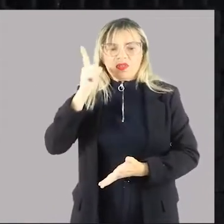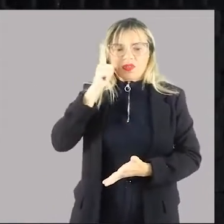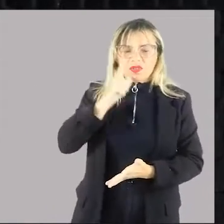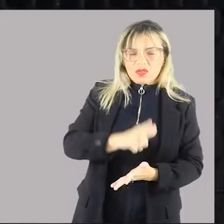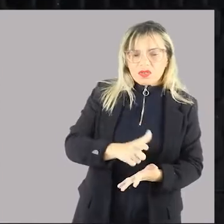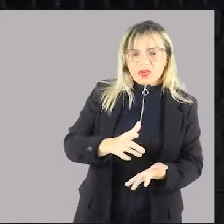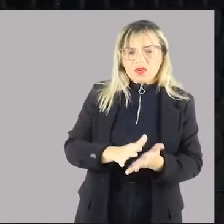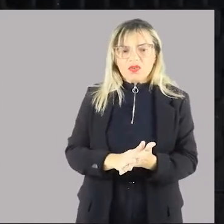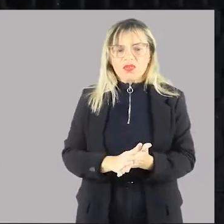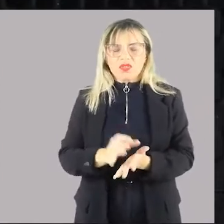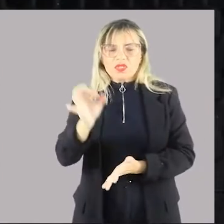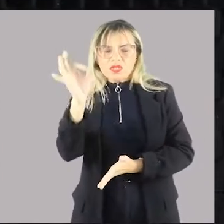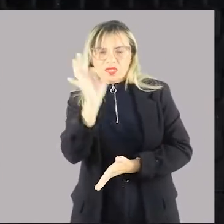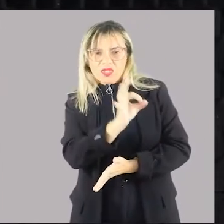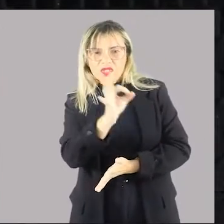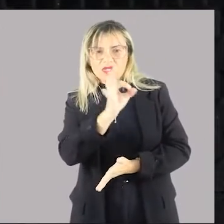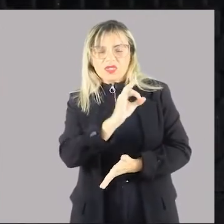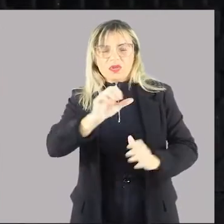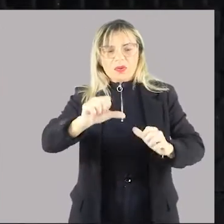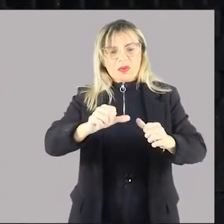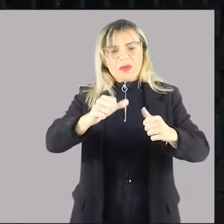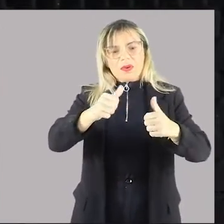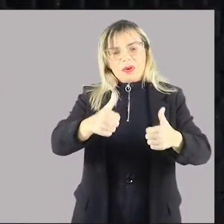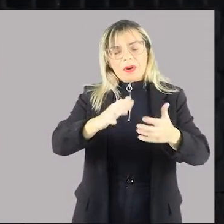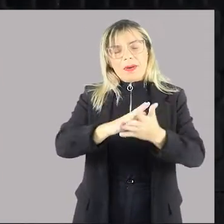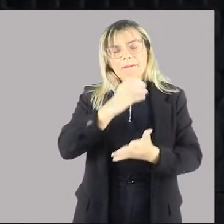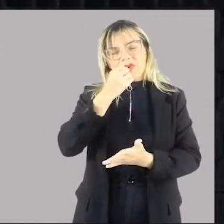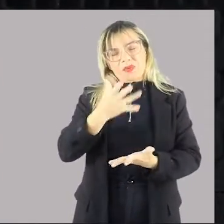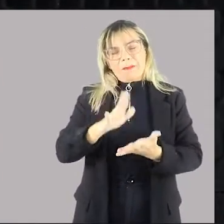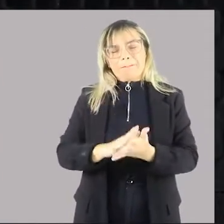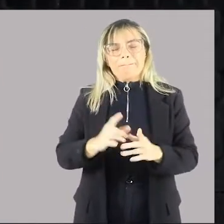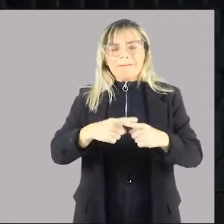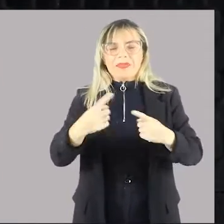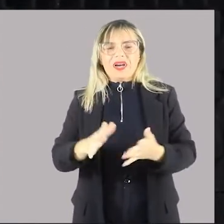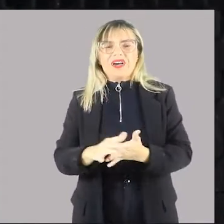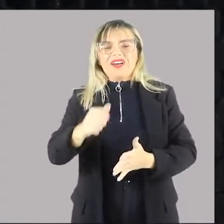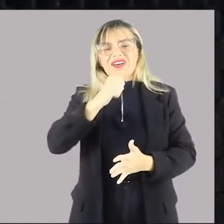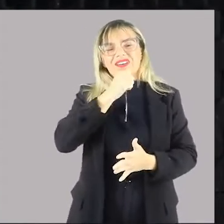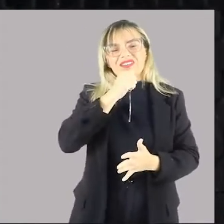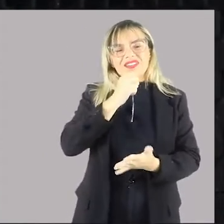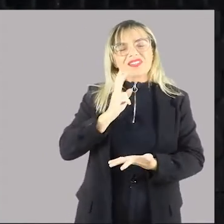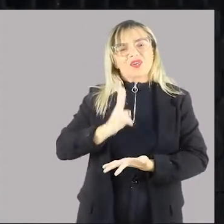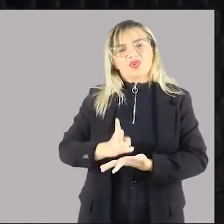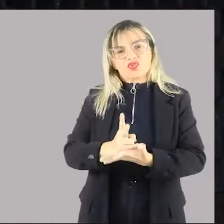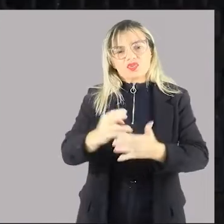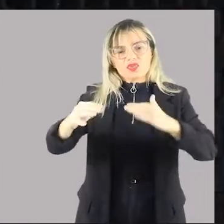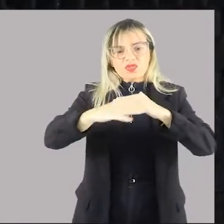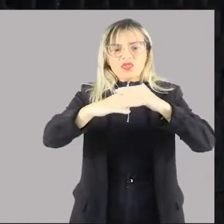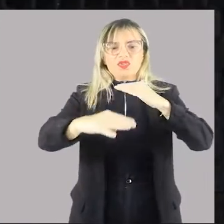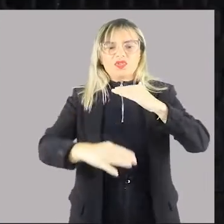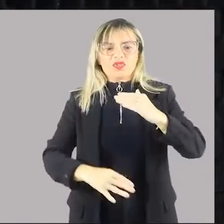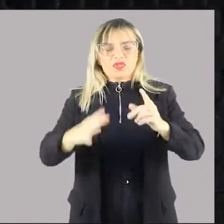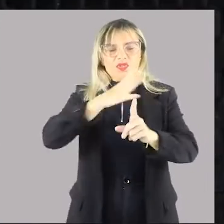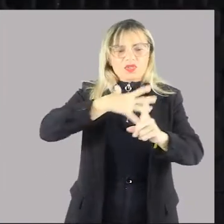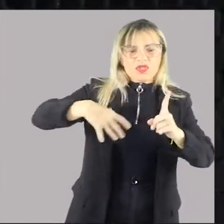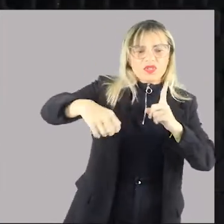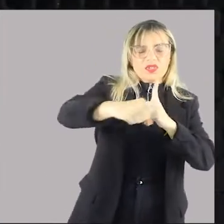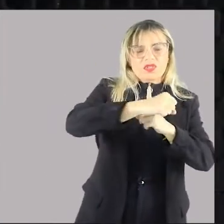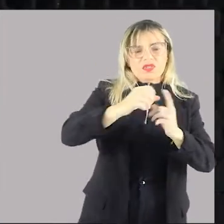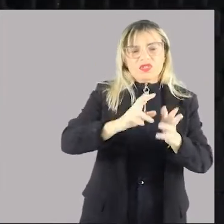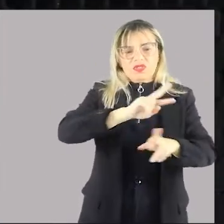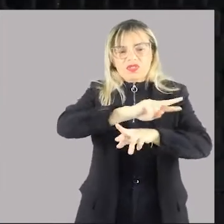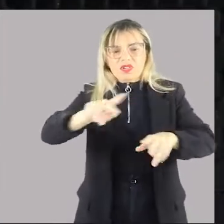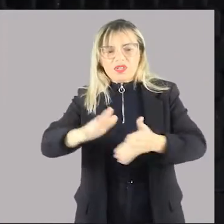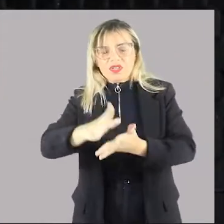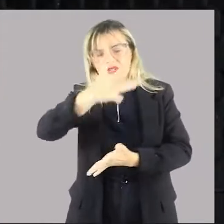índices satisfatórios, mas ainda é um país onde se tem uma desigualdade. Muitas pessoas estão hoje